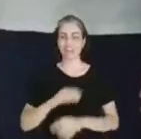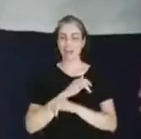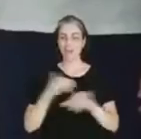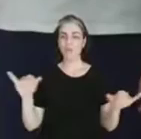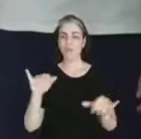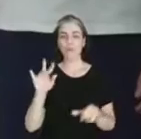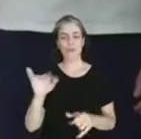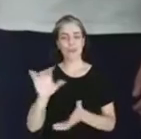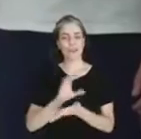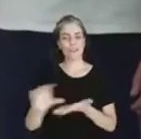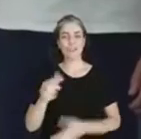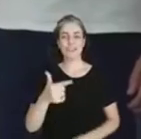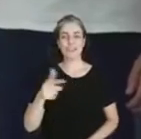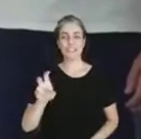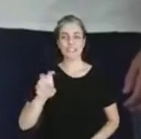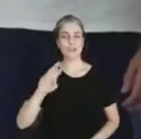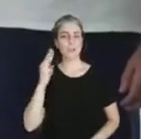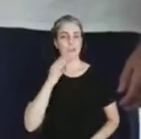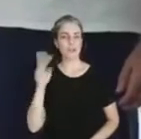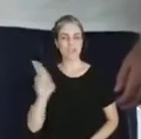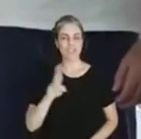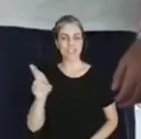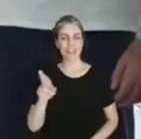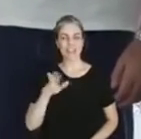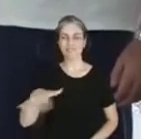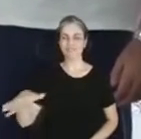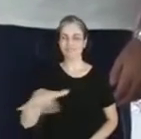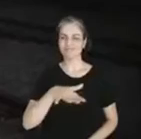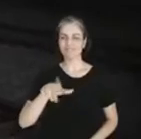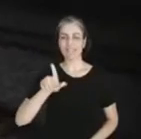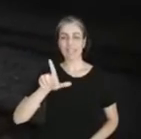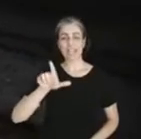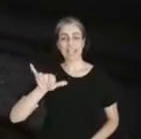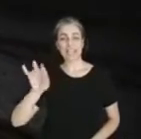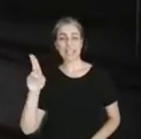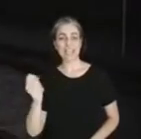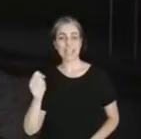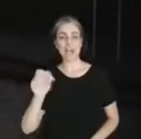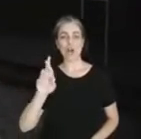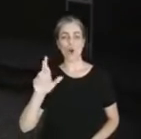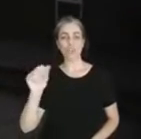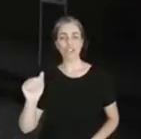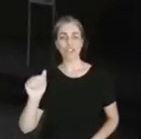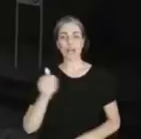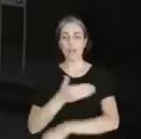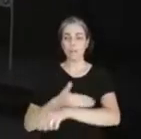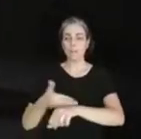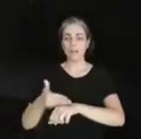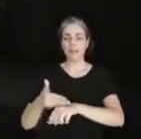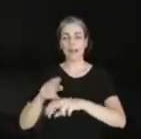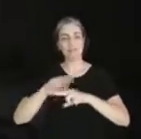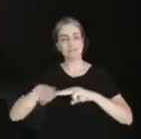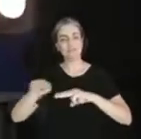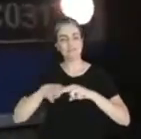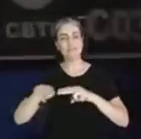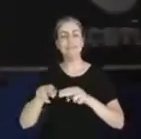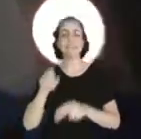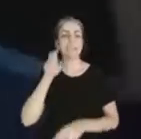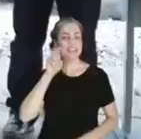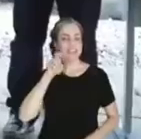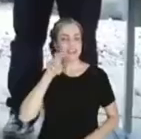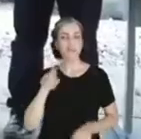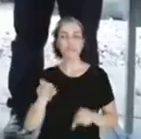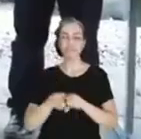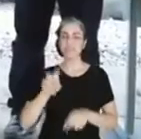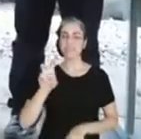O ministro Rogério Marinho anunciou o repasse de R$25 milhões para a expansão das linhas roxa e branca da CBTU em